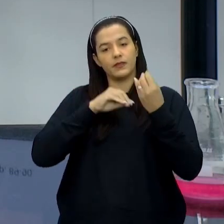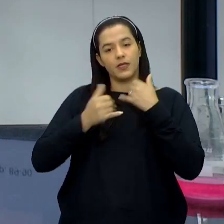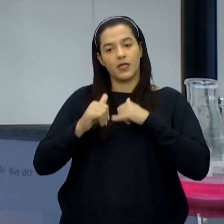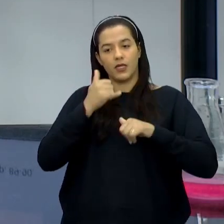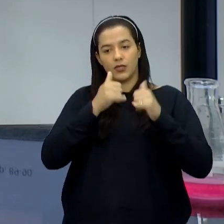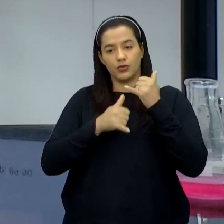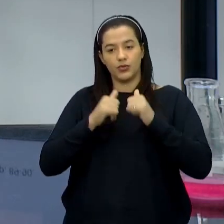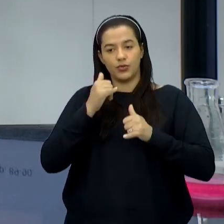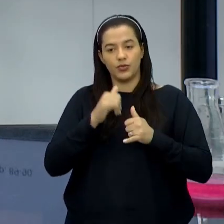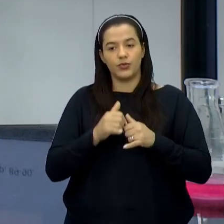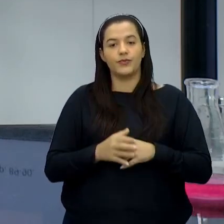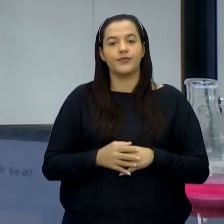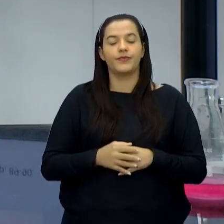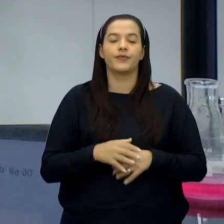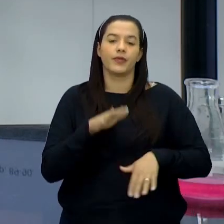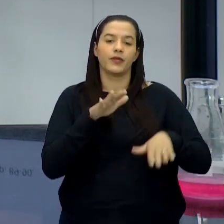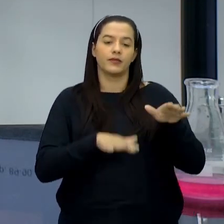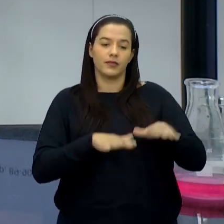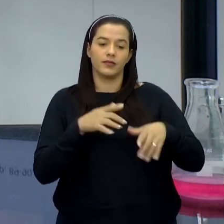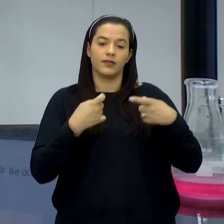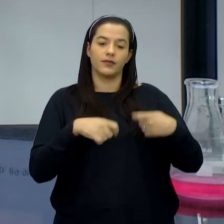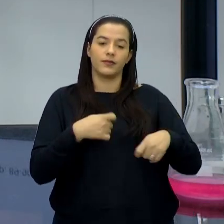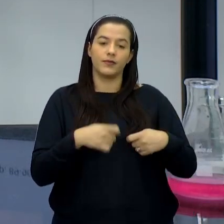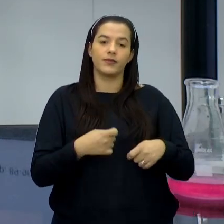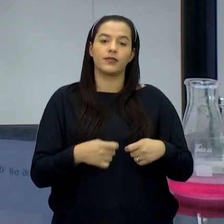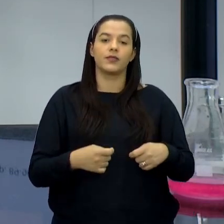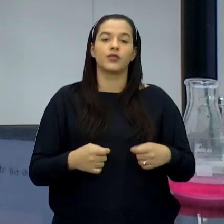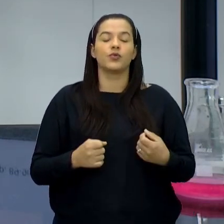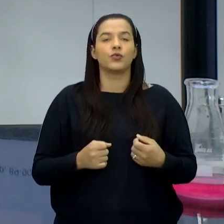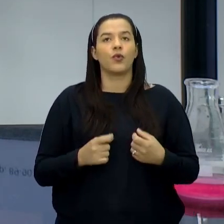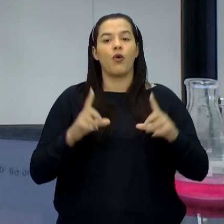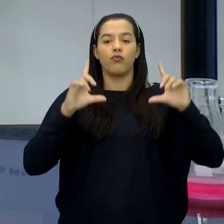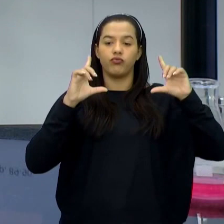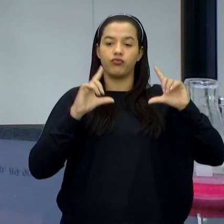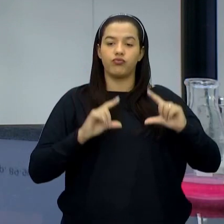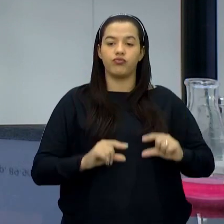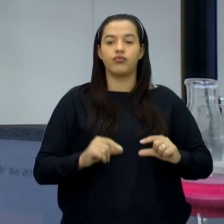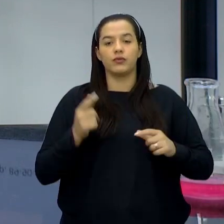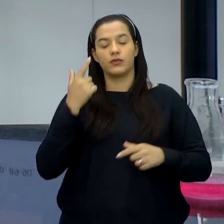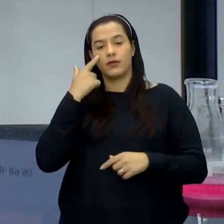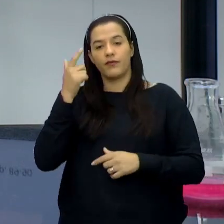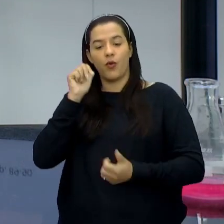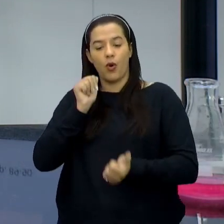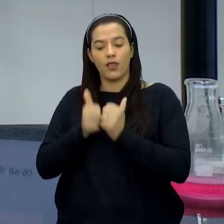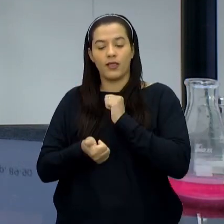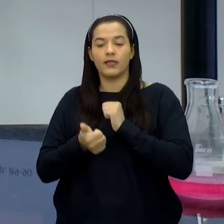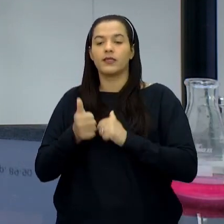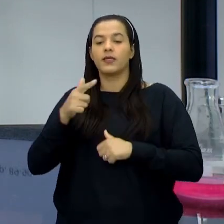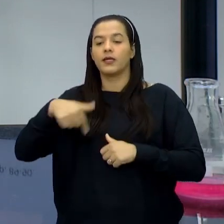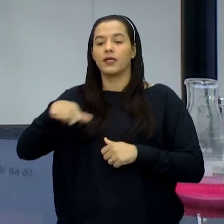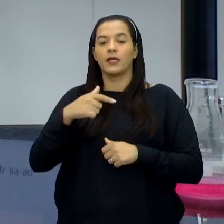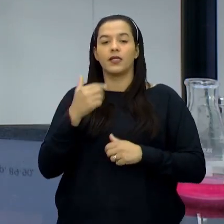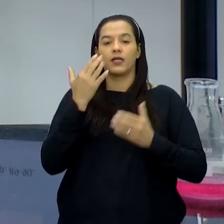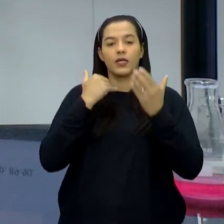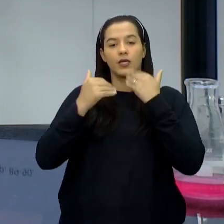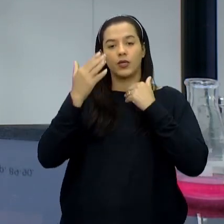vezes eu tenho que gastar essa energia. Aí você vê assim um atleta que se